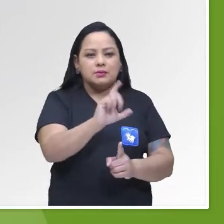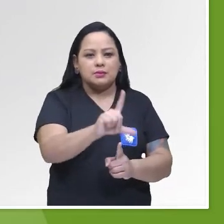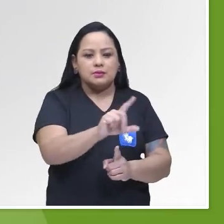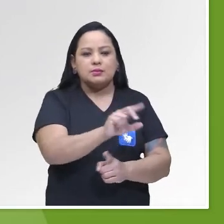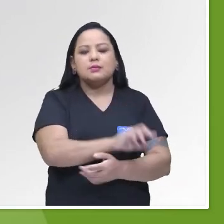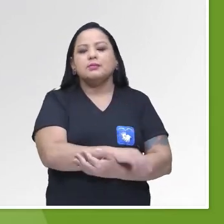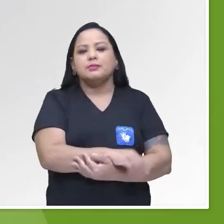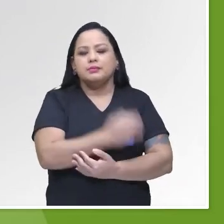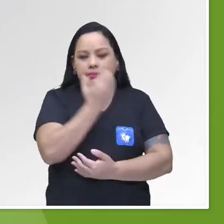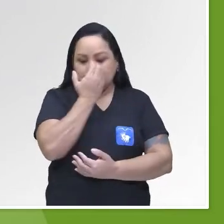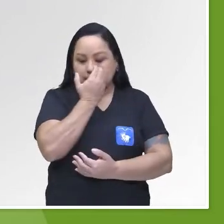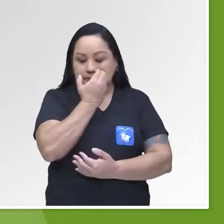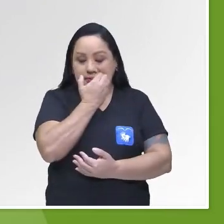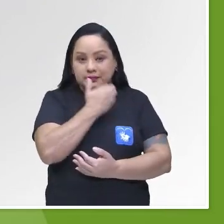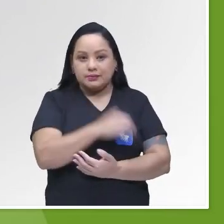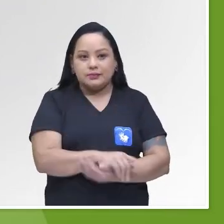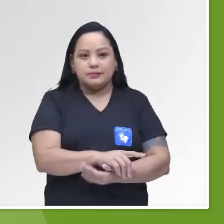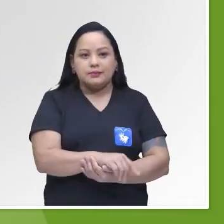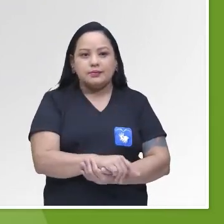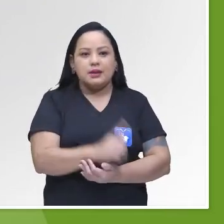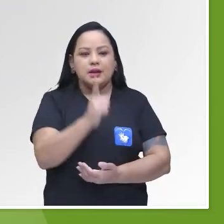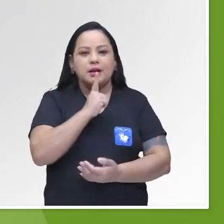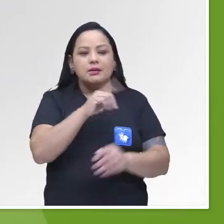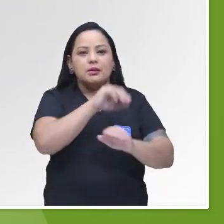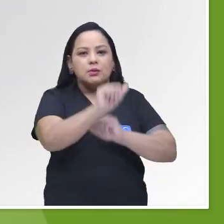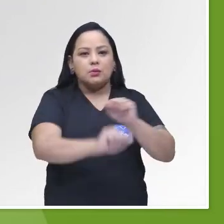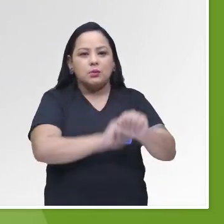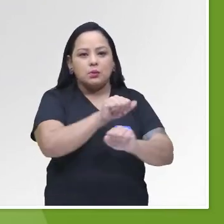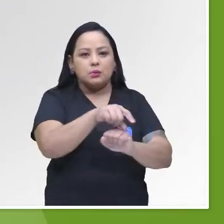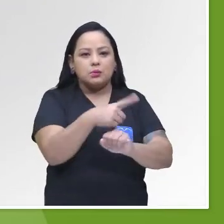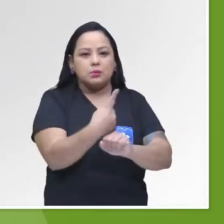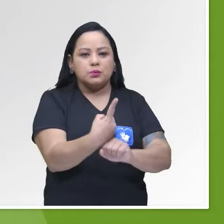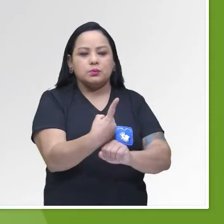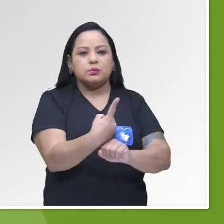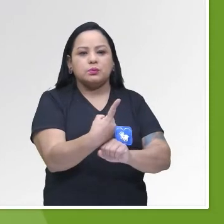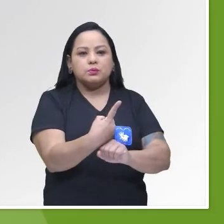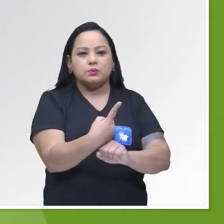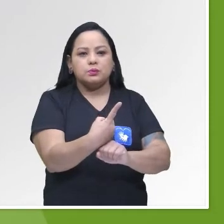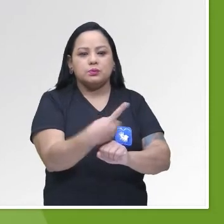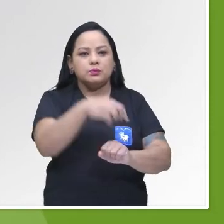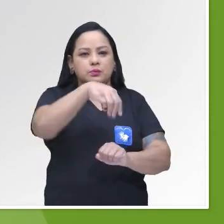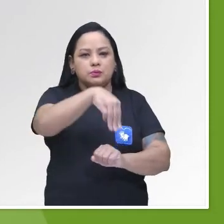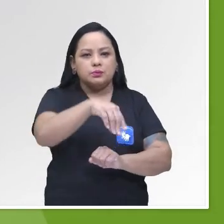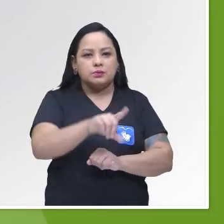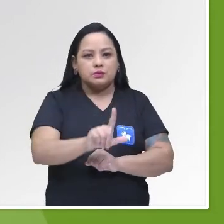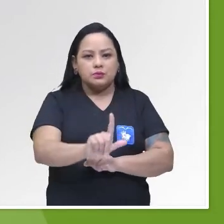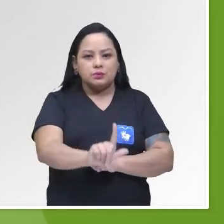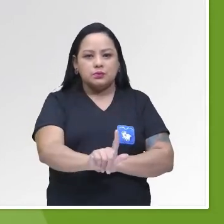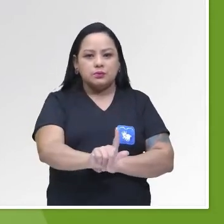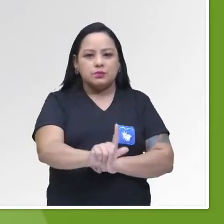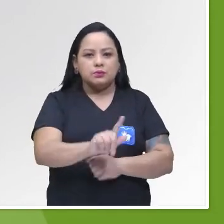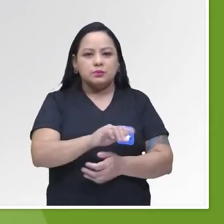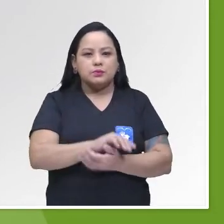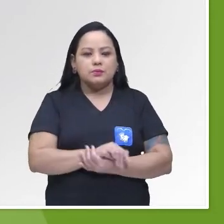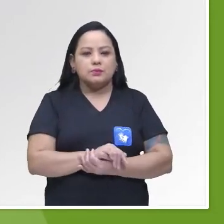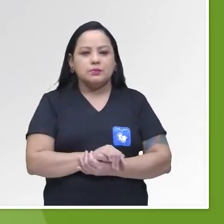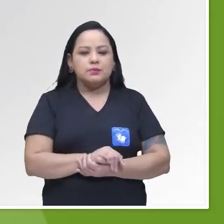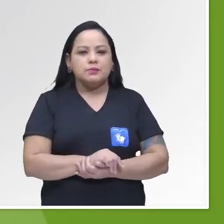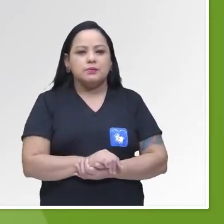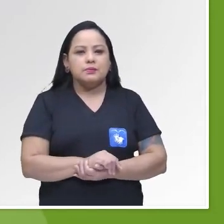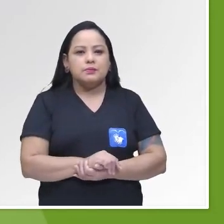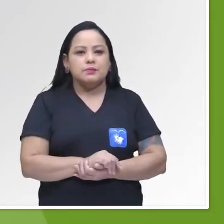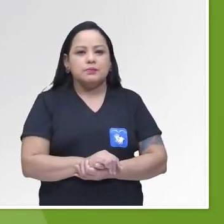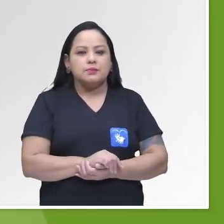temos um átomo de magnésio e eu tenho aqui